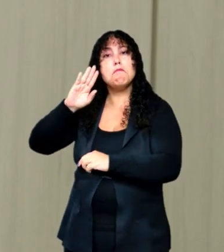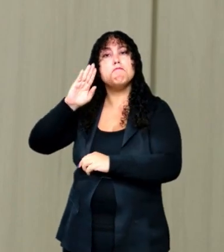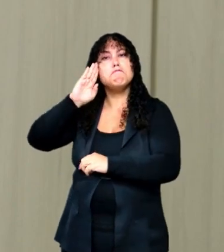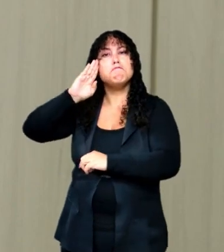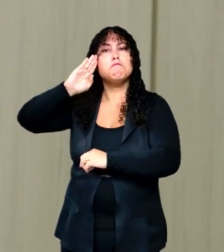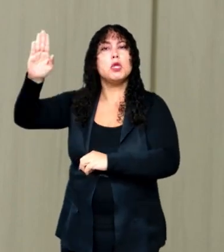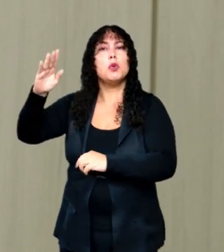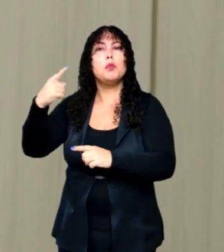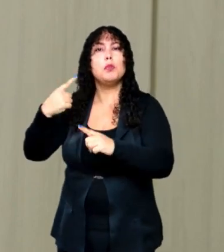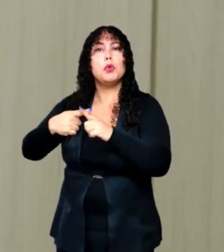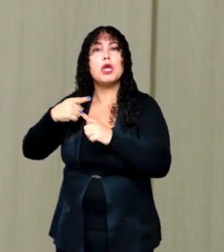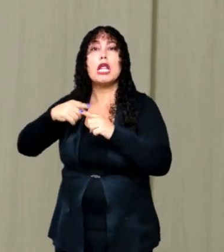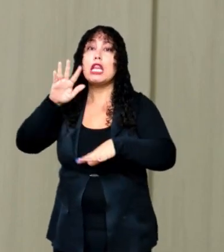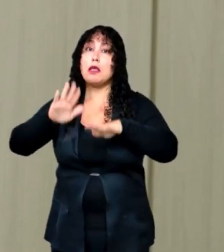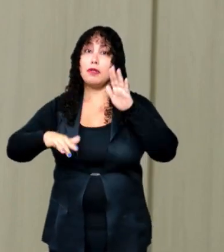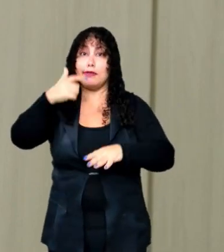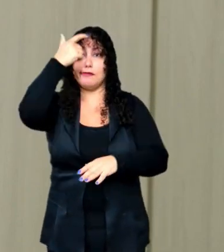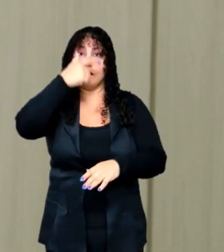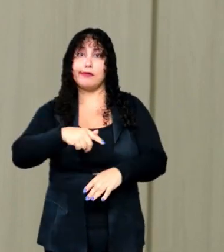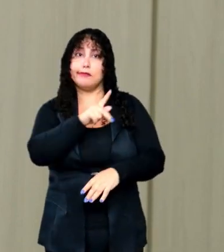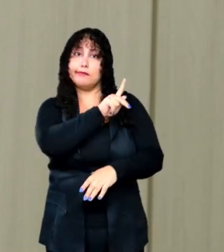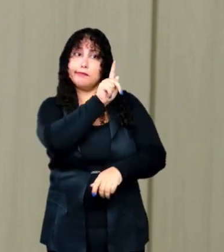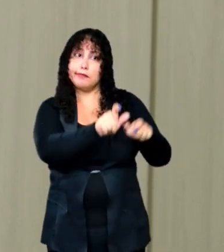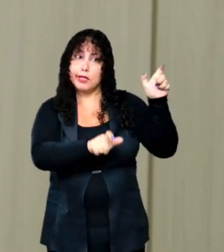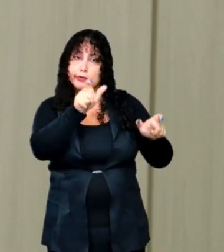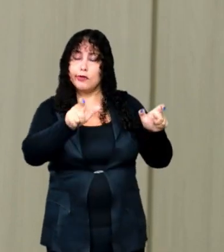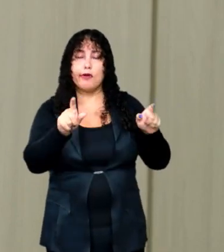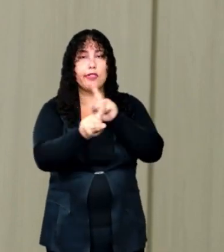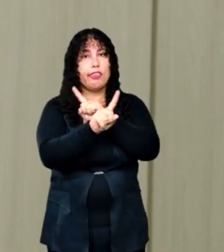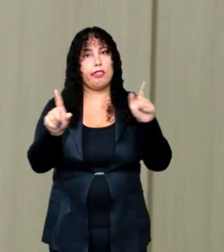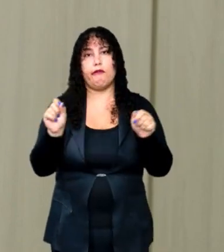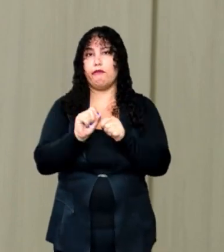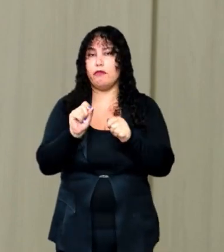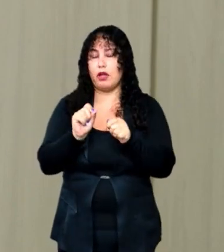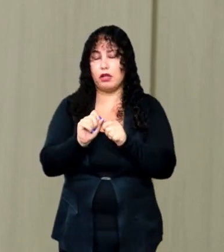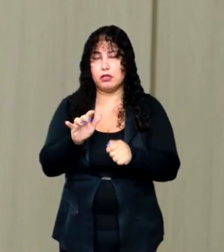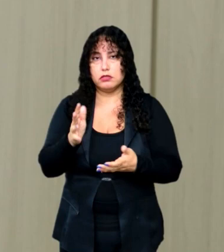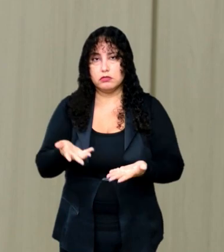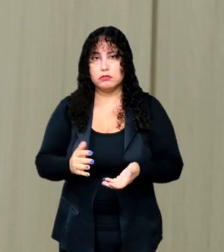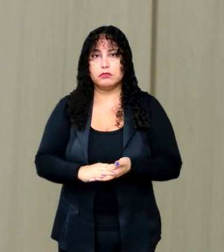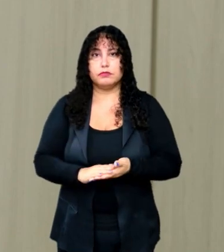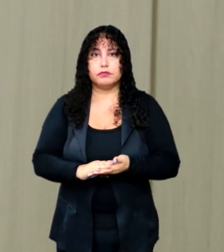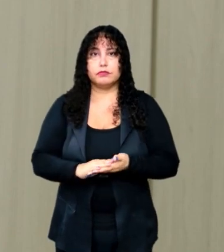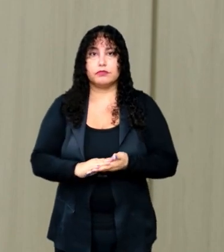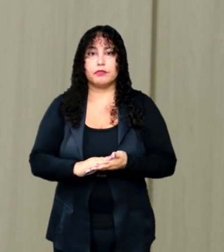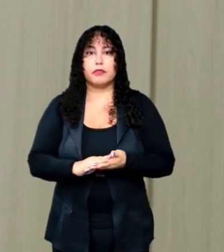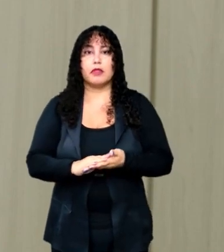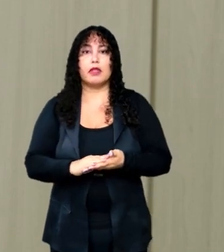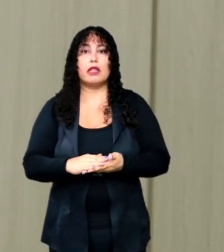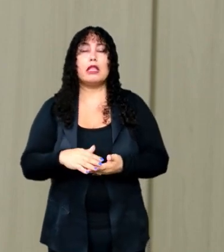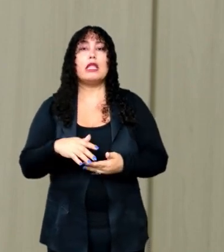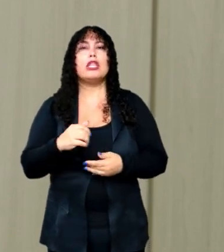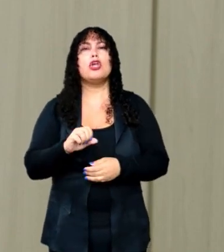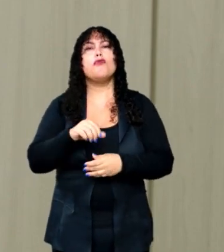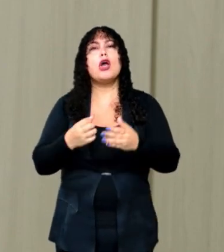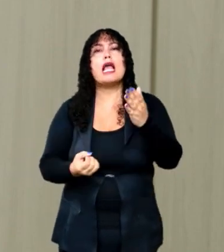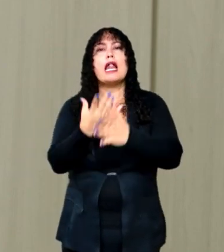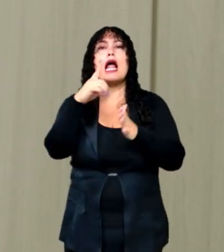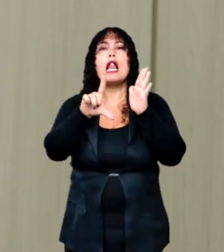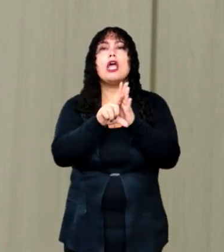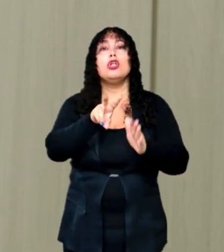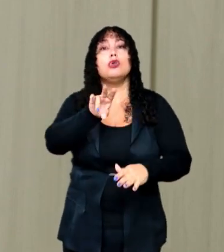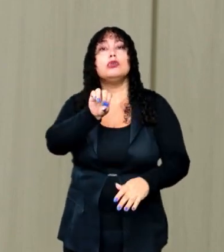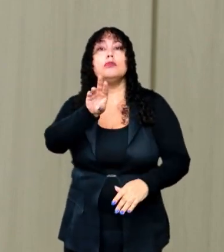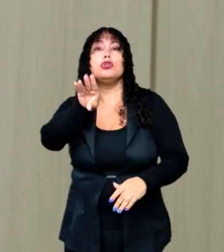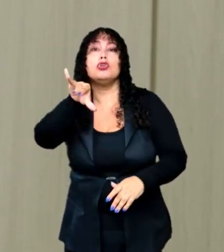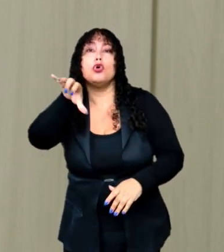porque, se depender só das pessoas, acabam não fazendo, né? Então, a gente tem ali a Lei Arouca, que saiu em 2008, que